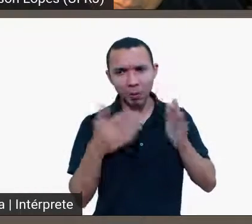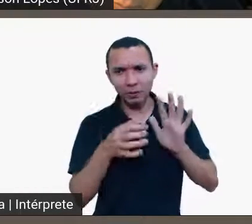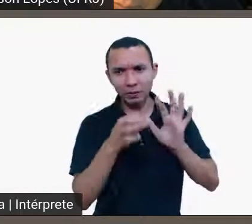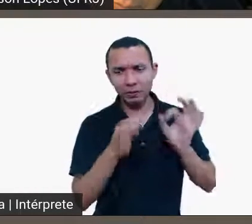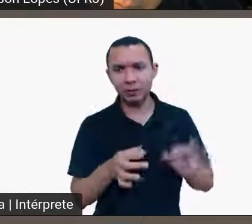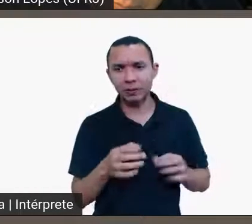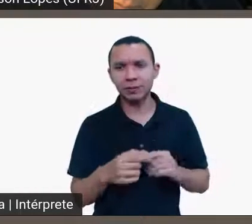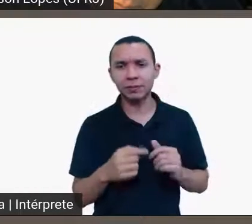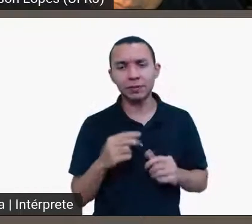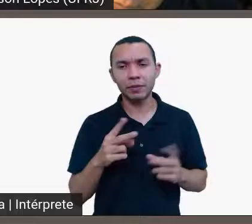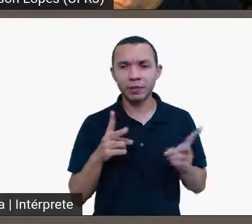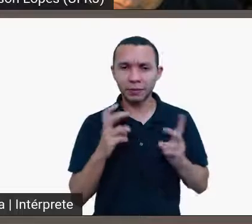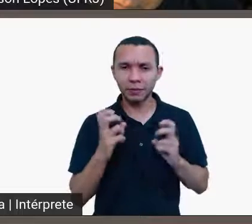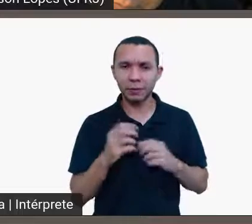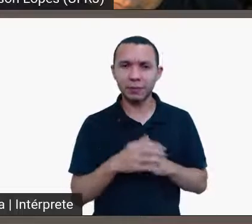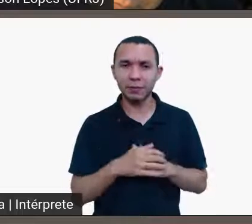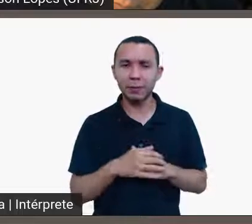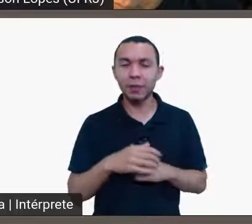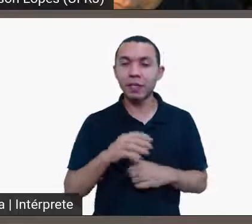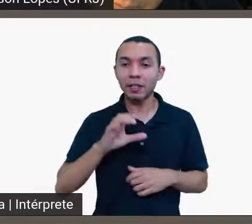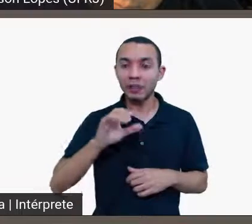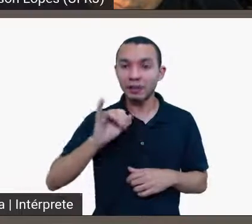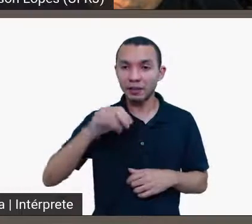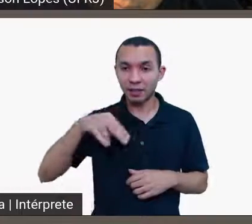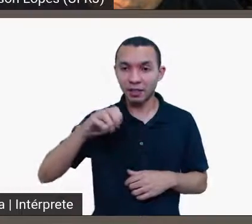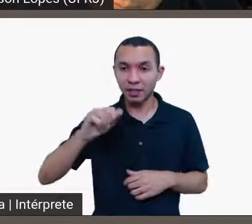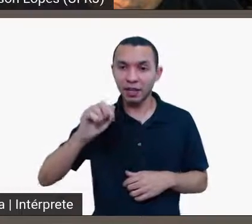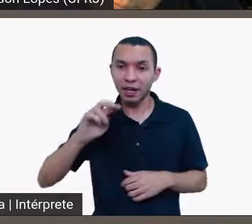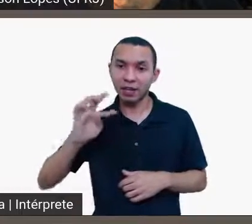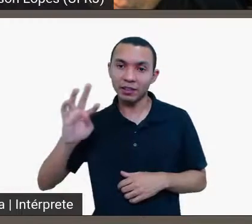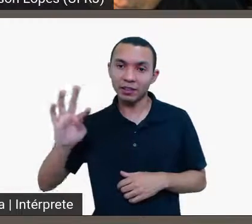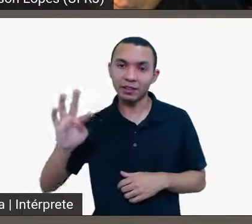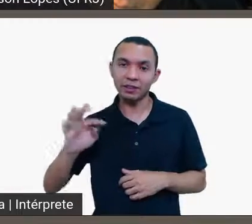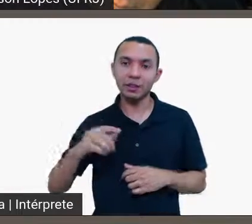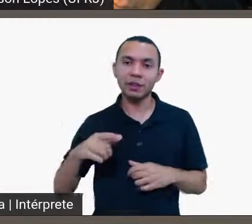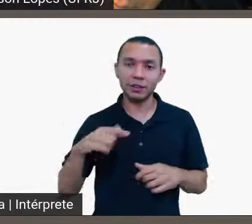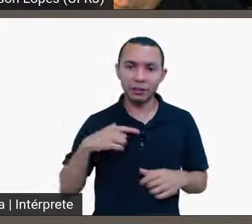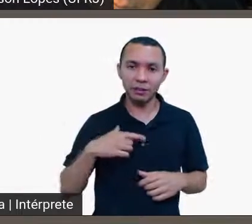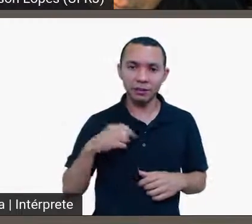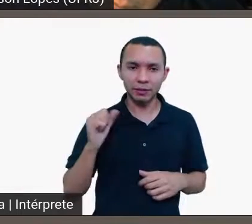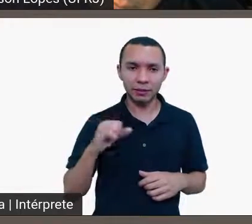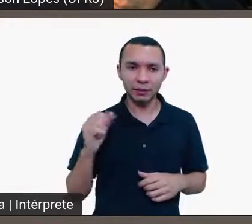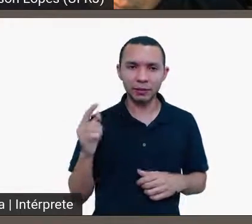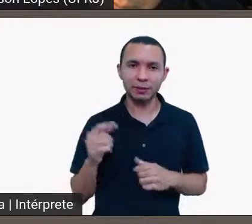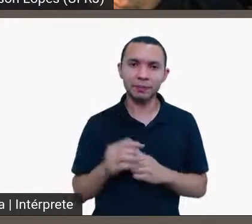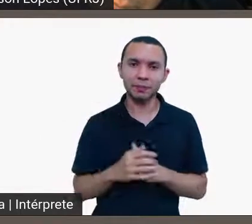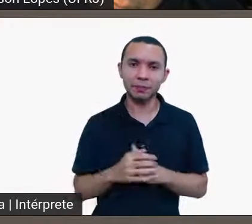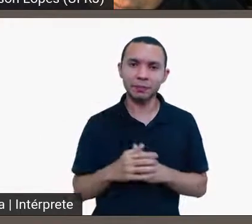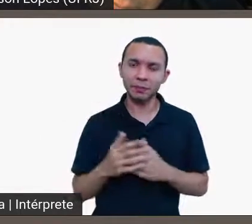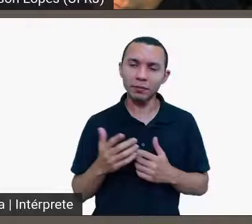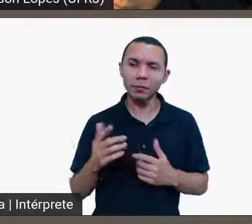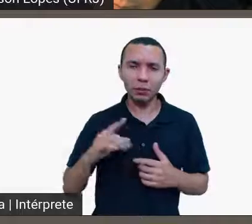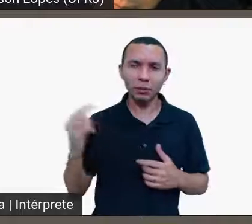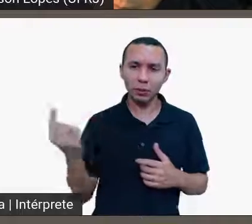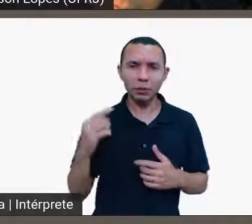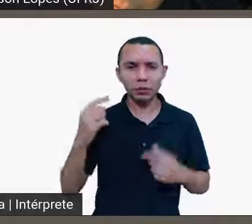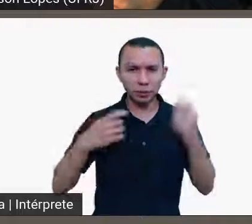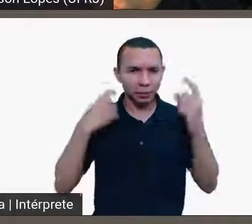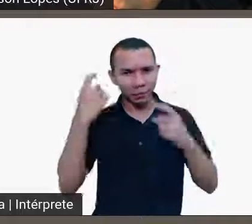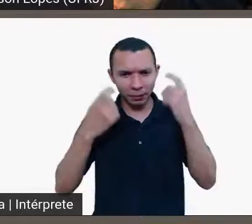lia Cinearte, havia lá, enfim, toda uma preocupação em dizer o que